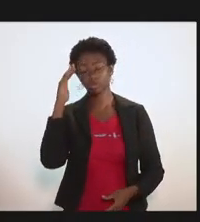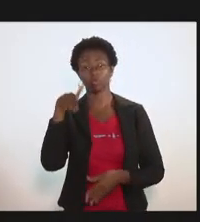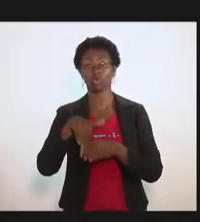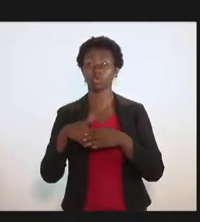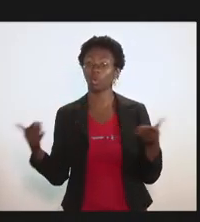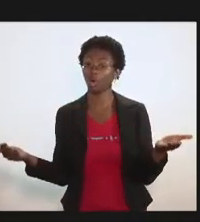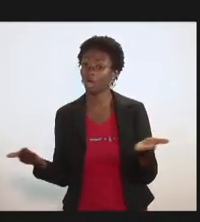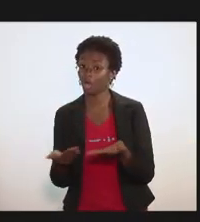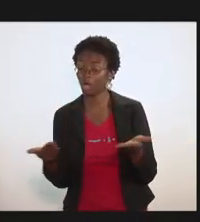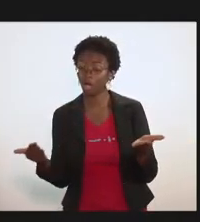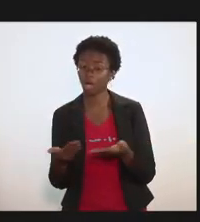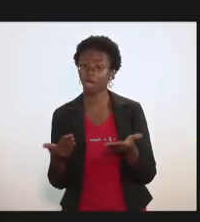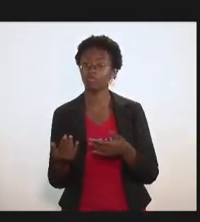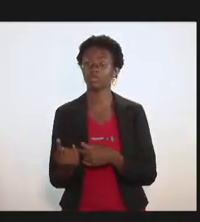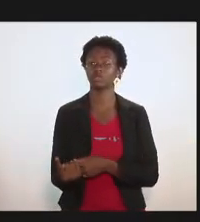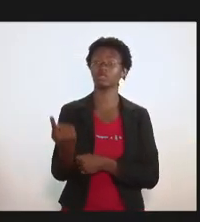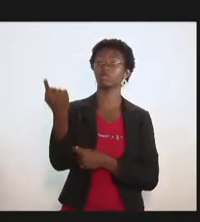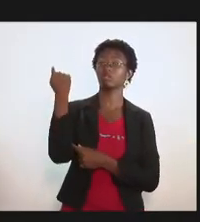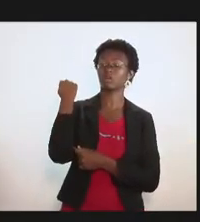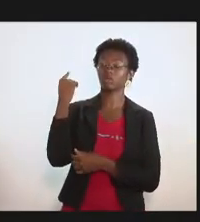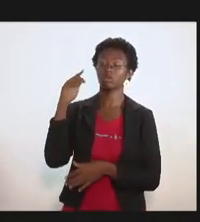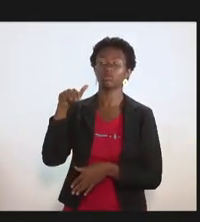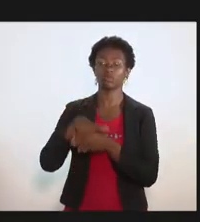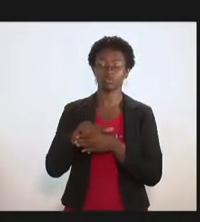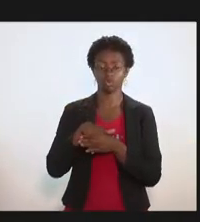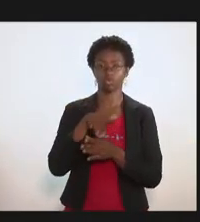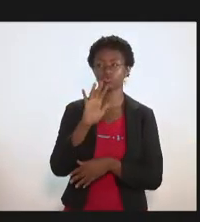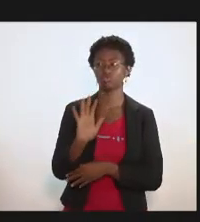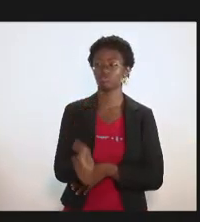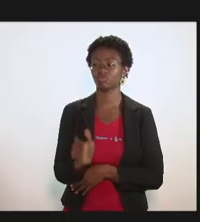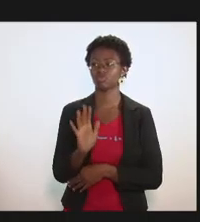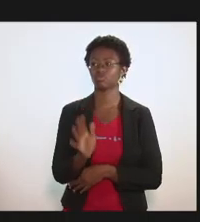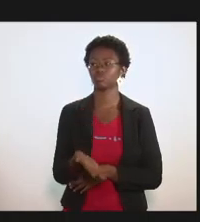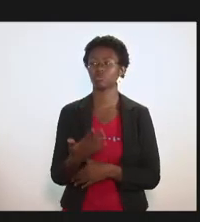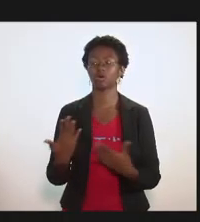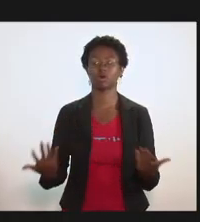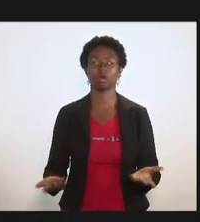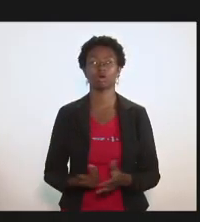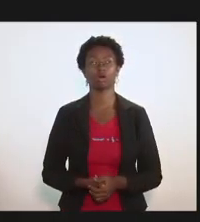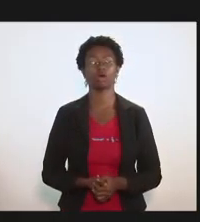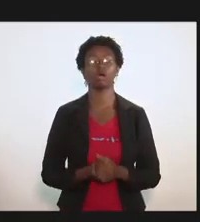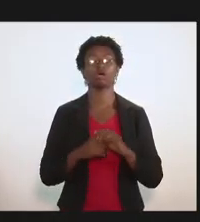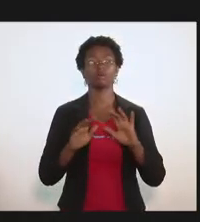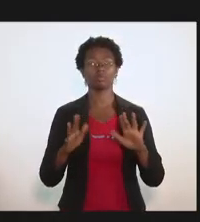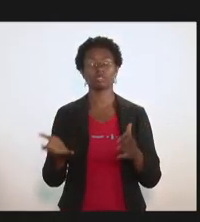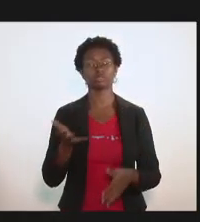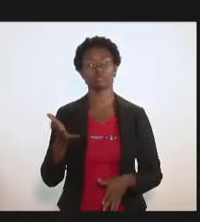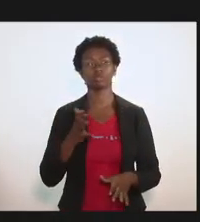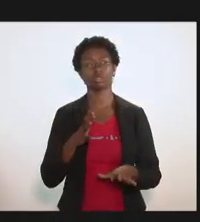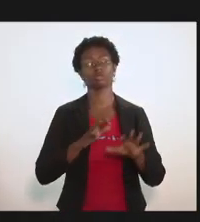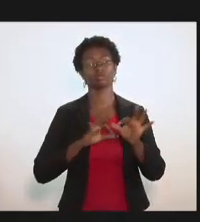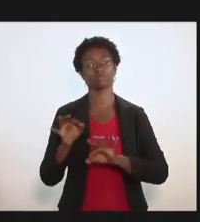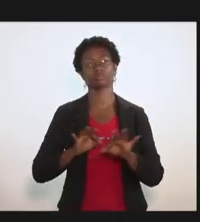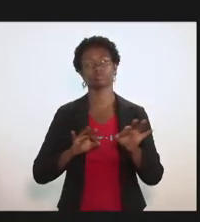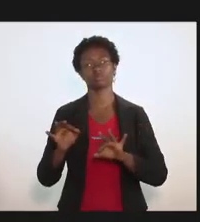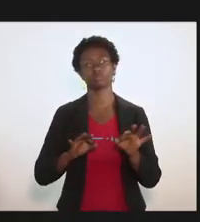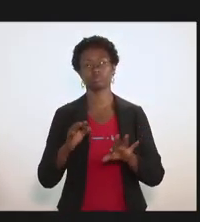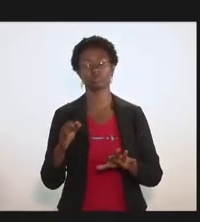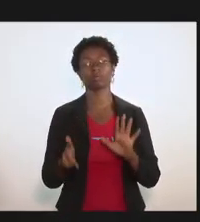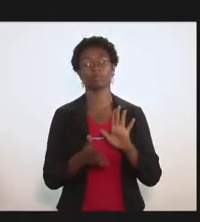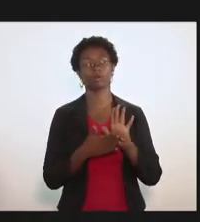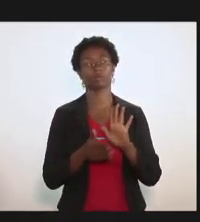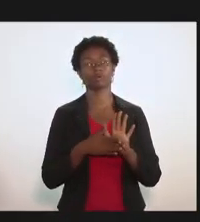no momento que nós estávamos votando, o deputado Rodrigo Amorim tinha se ausentado. É só para a gente organizar a